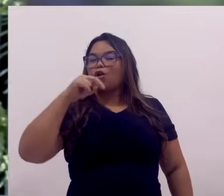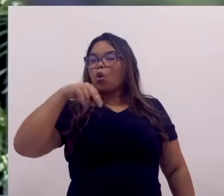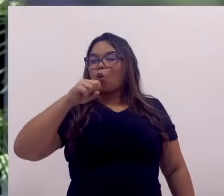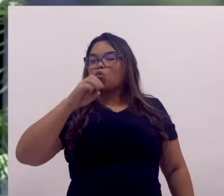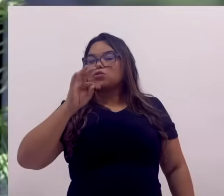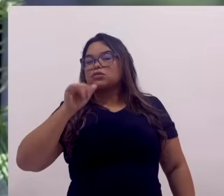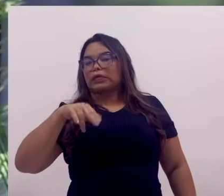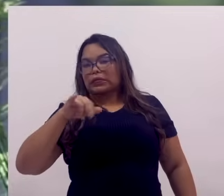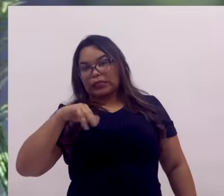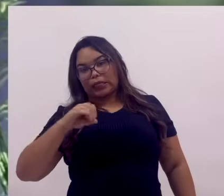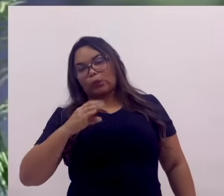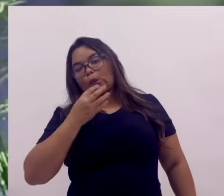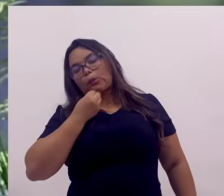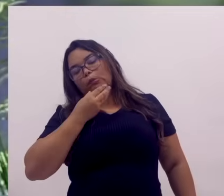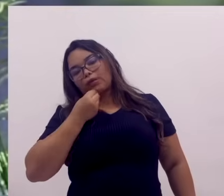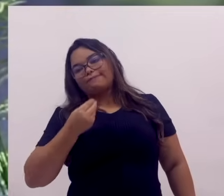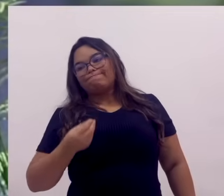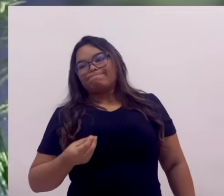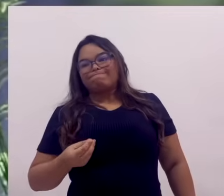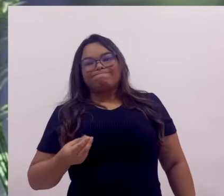uma espada de dois gumes.